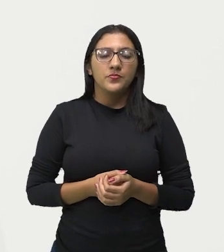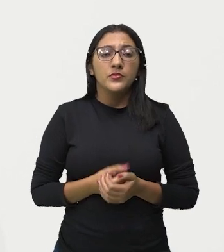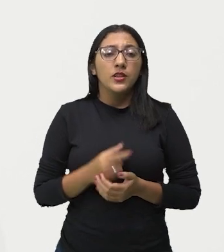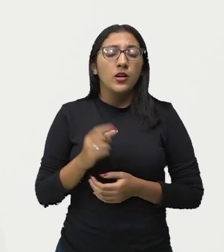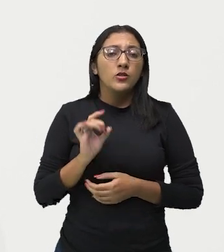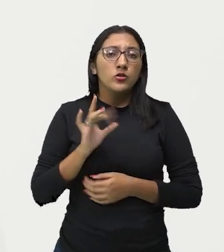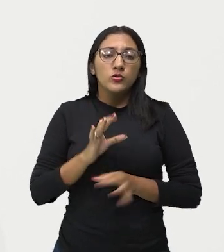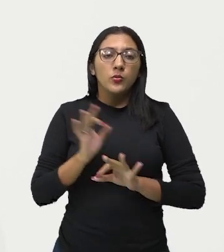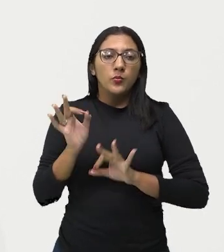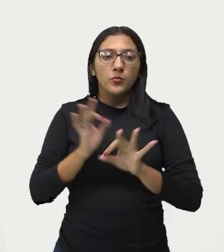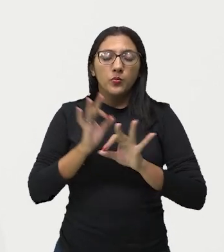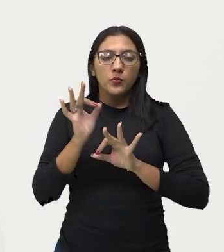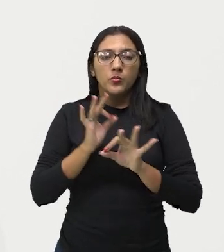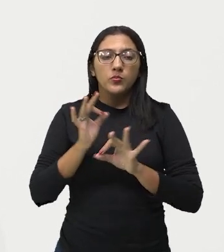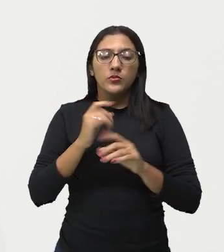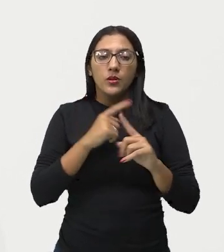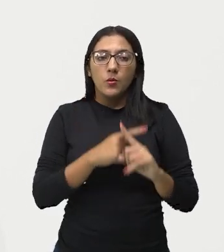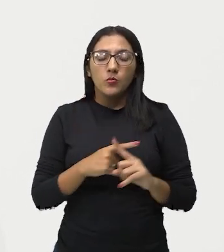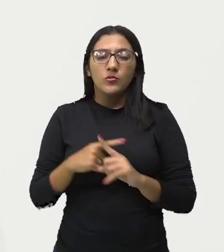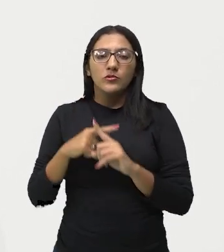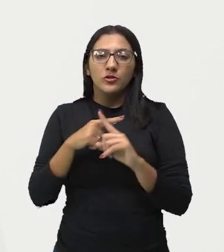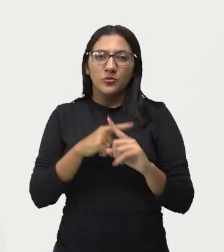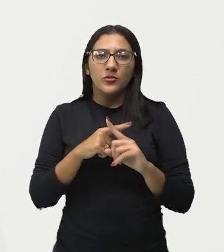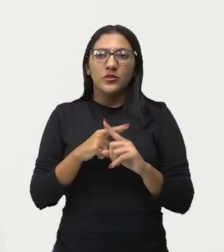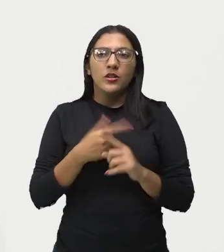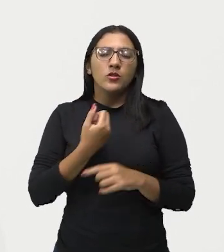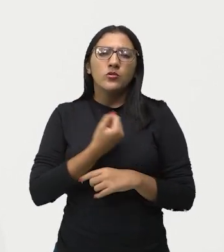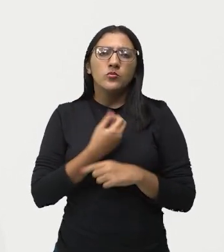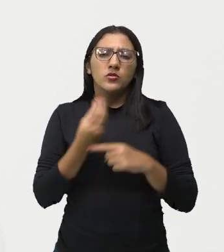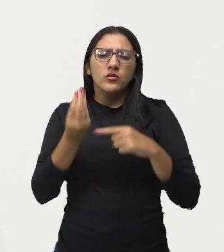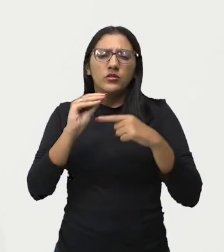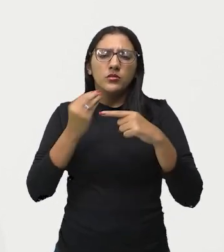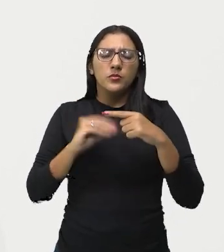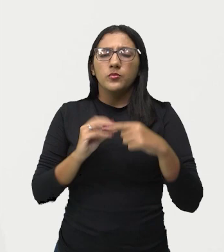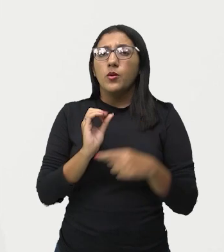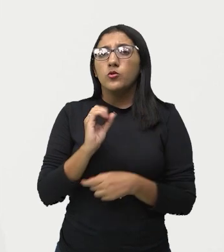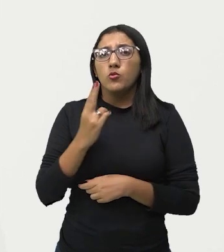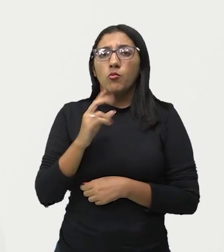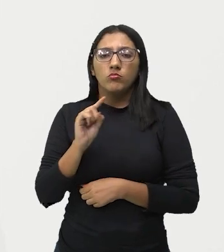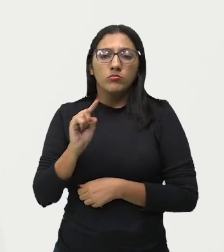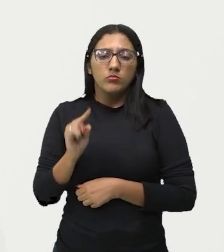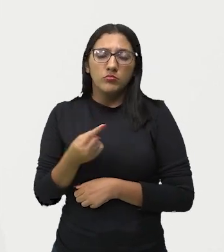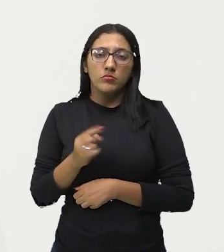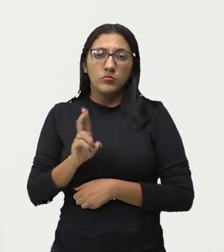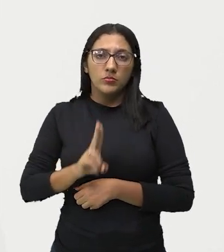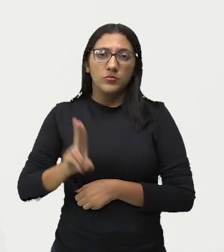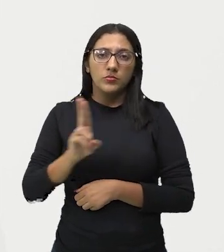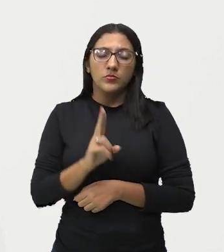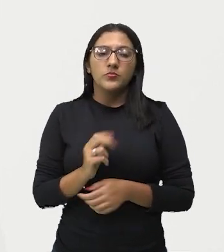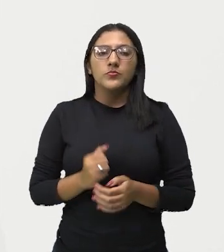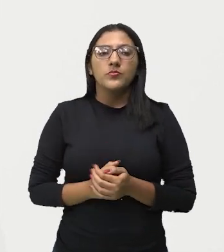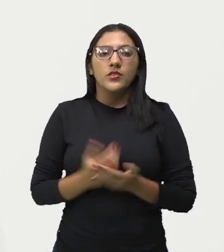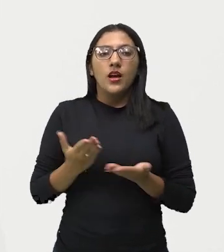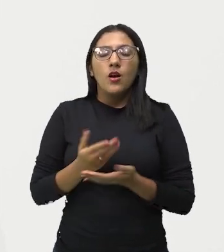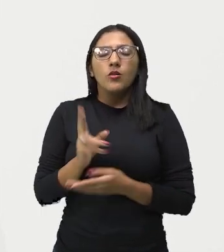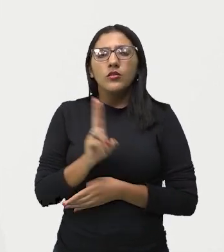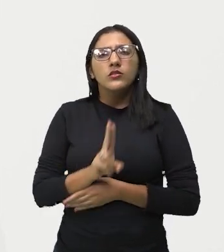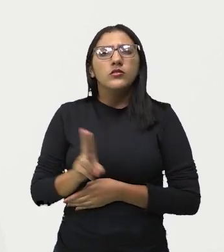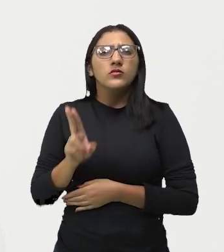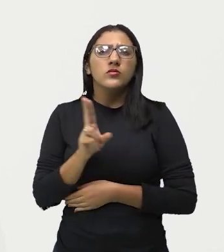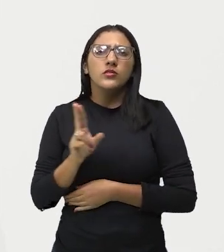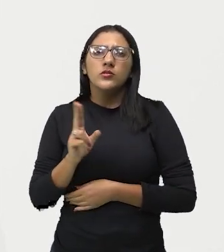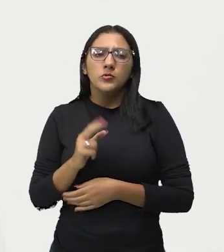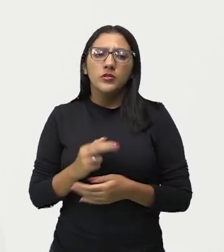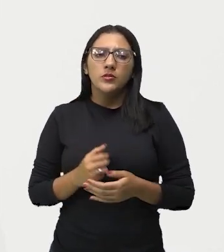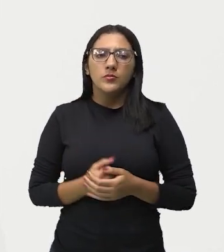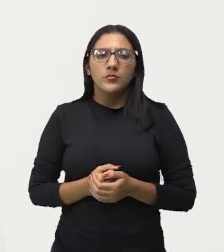gente multiplicar, né, na sua forma fracionária ou na sua forma decimal. Desta vez, vamos fazer na